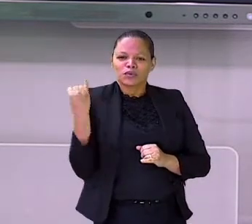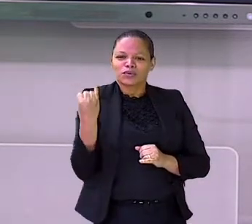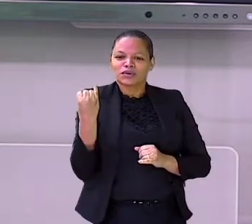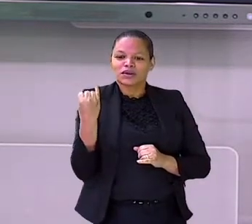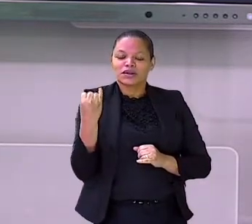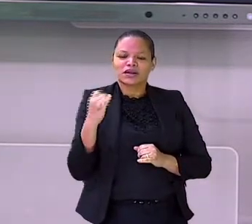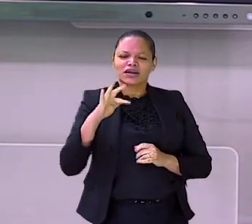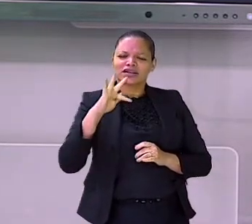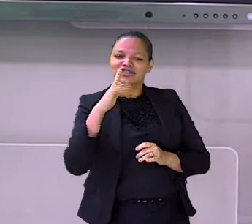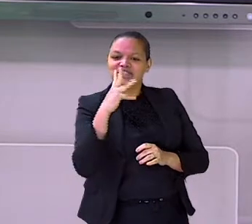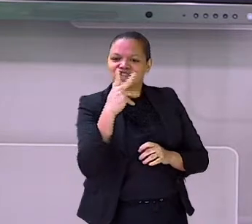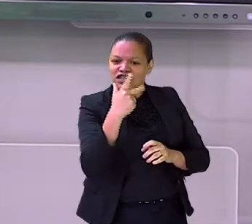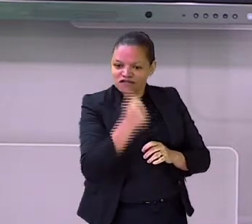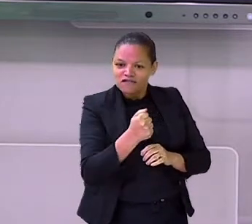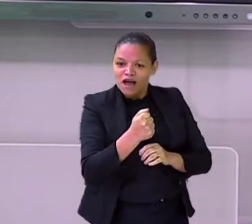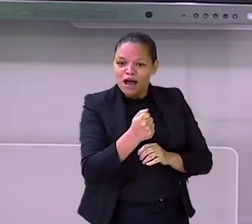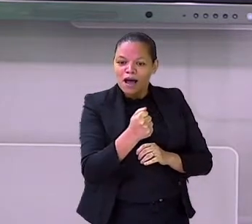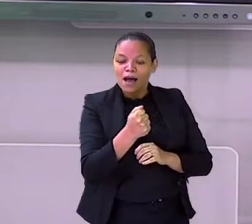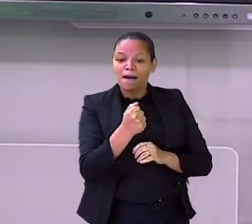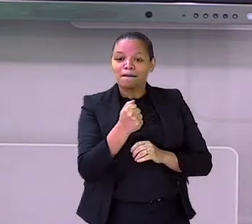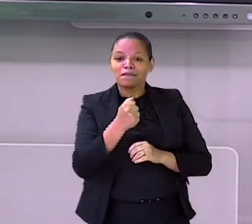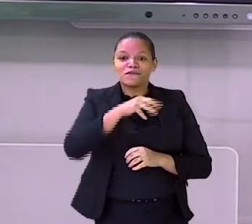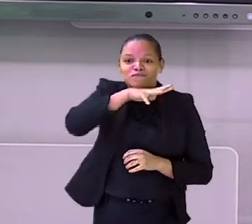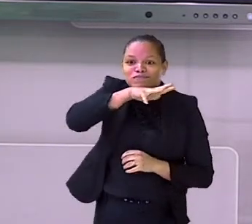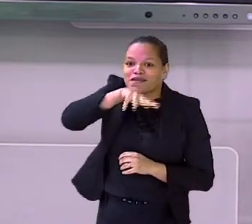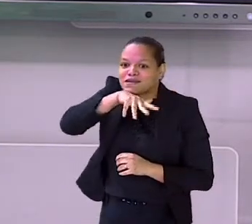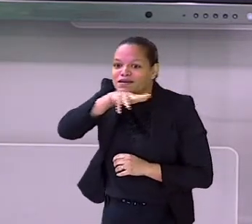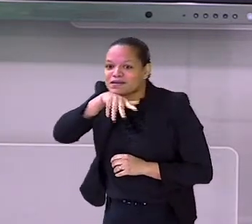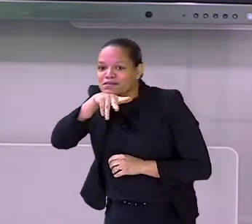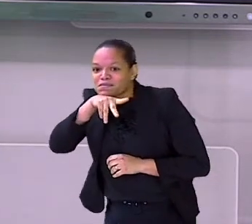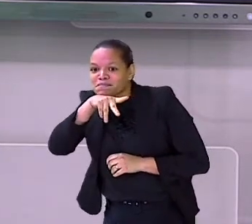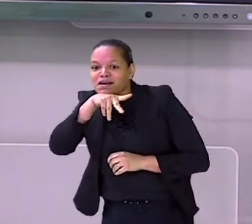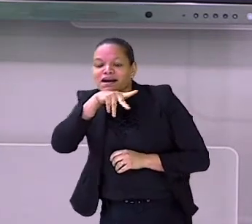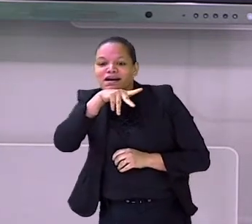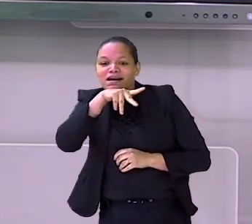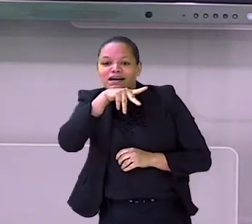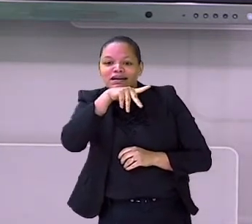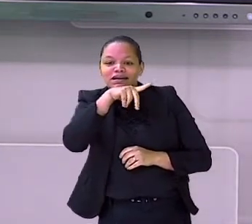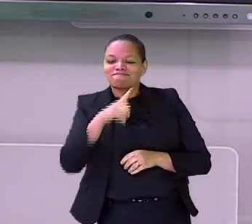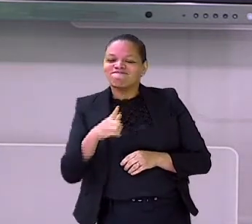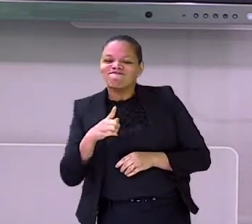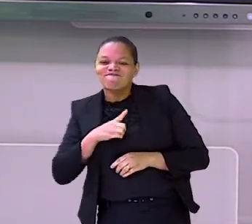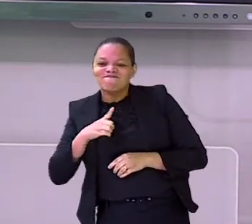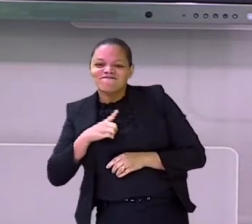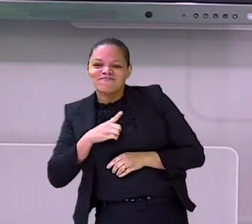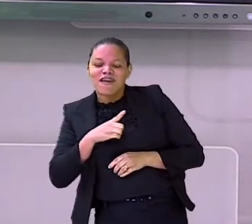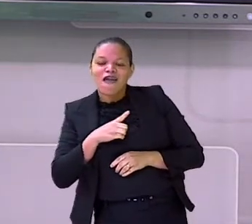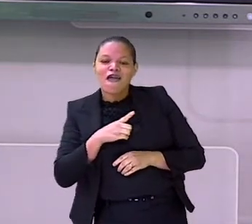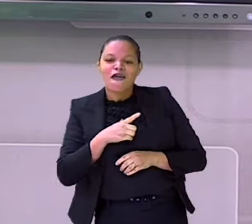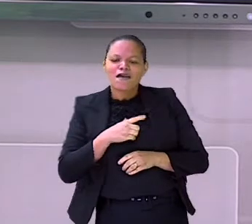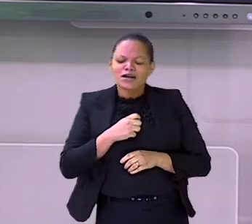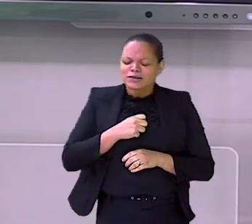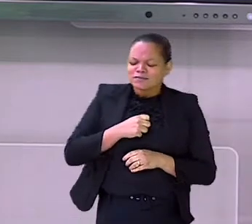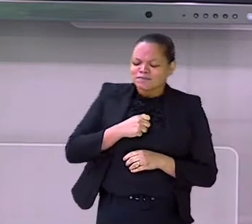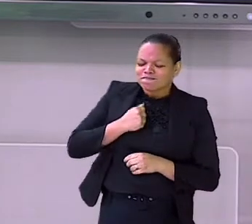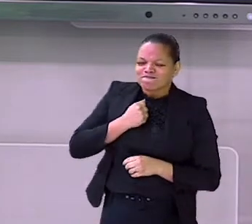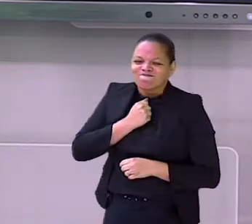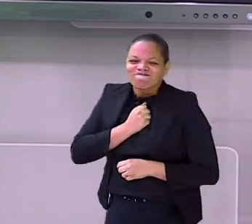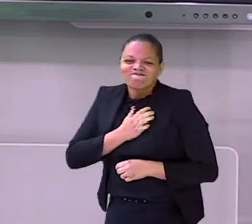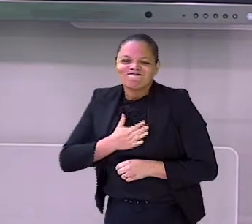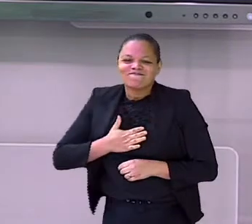as características humanas, como a fala, os sentimentos, o modo de agir, e